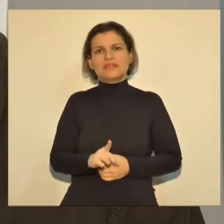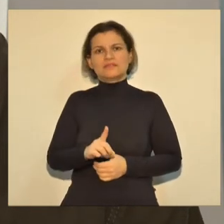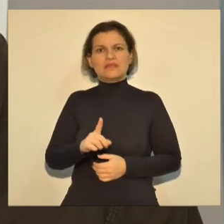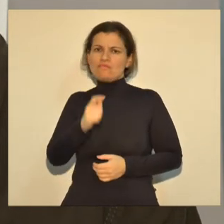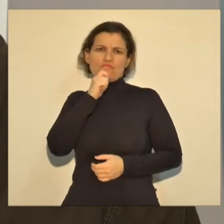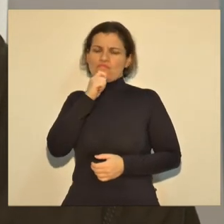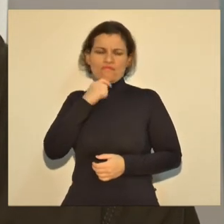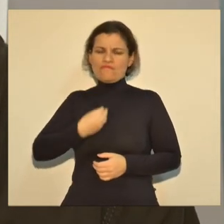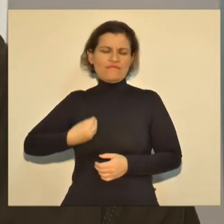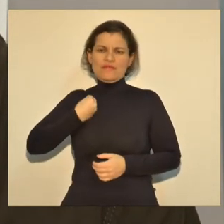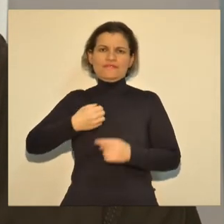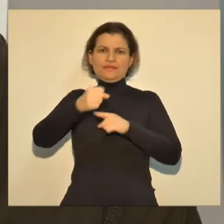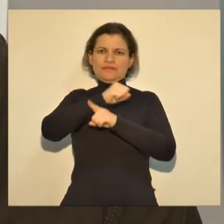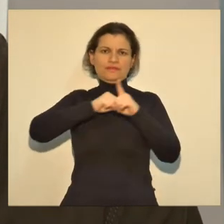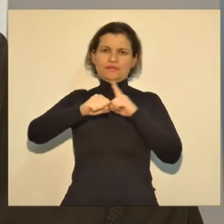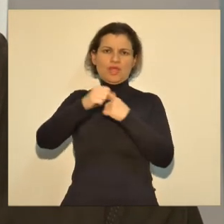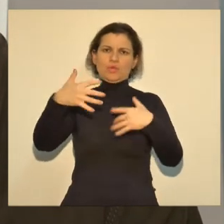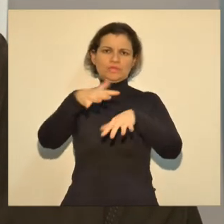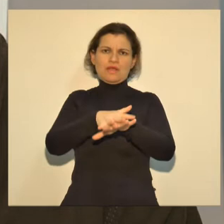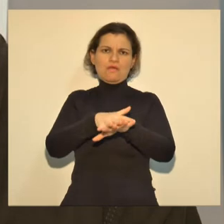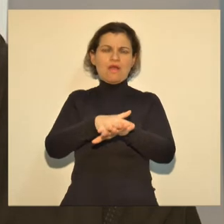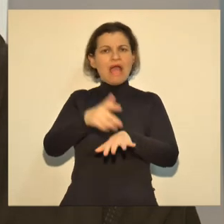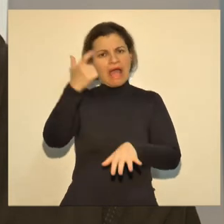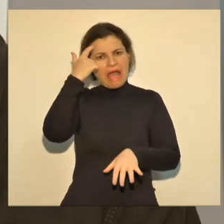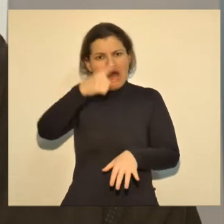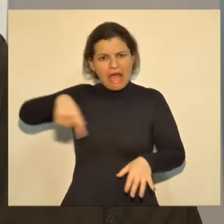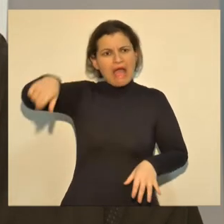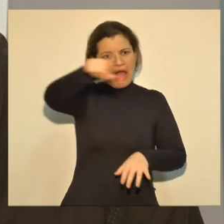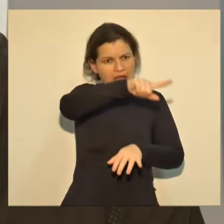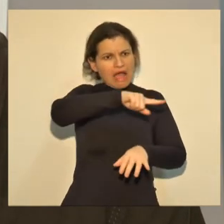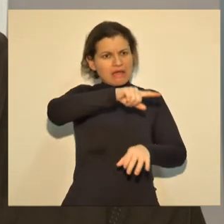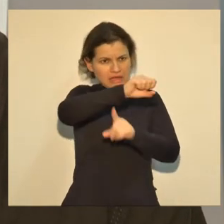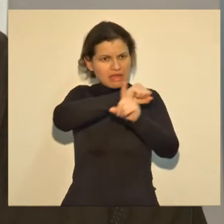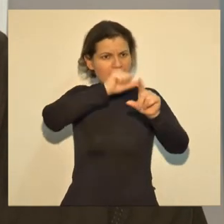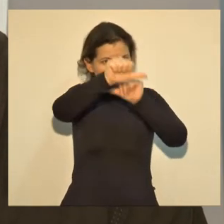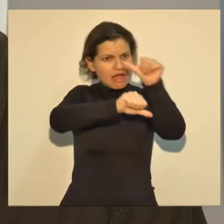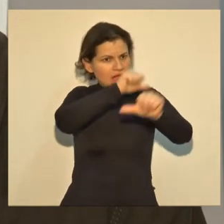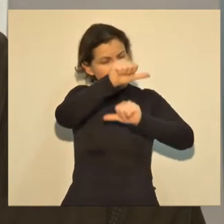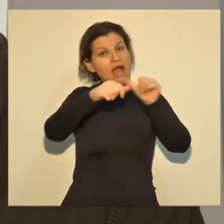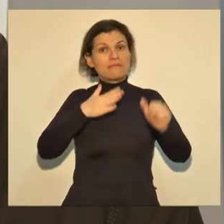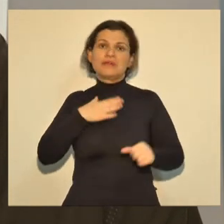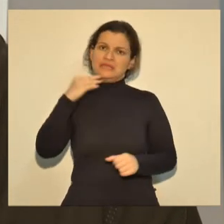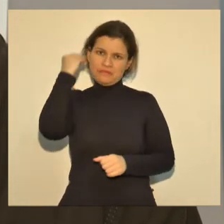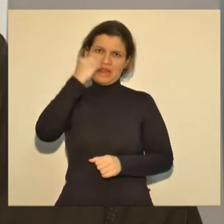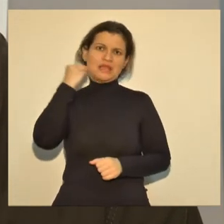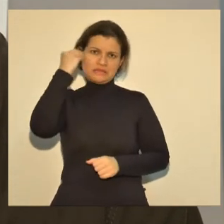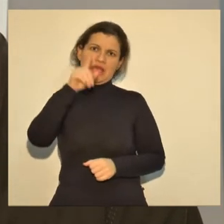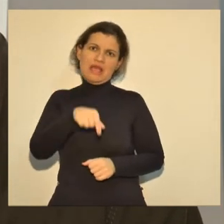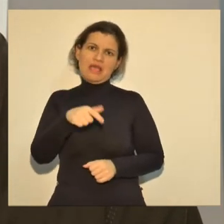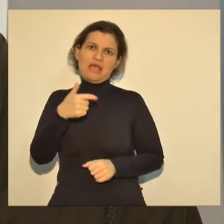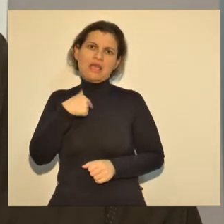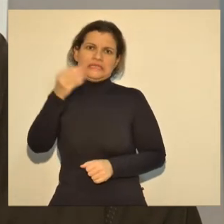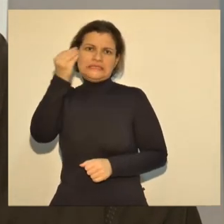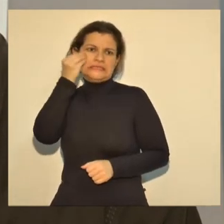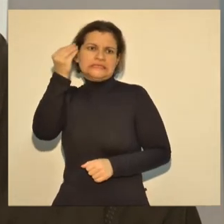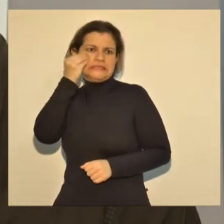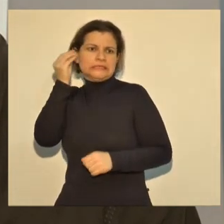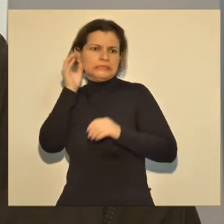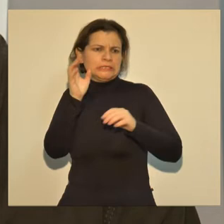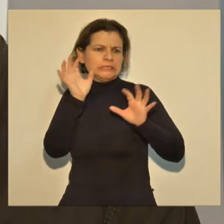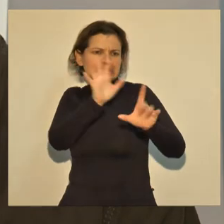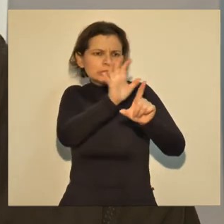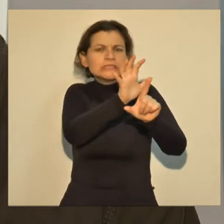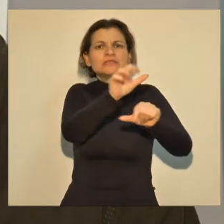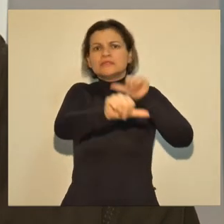nós não vivemos uma sociedade inclusiva que pressupõe que a sociedade se altere. Então, a minha experiência é essa. Eu venho tentando